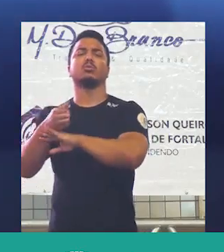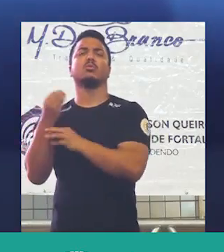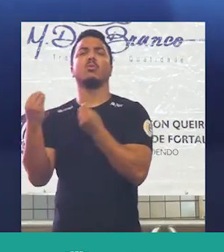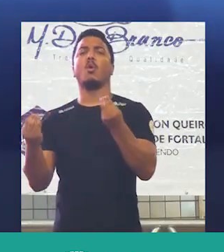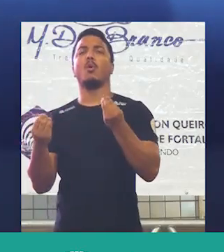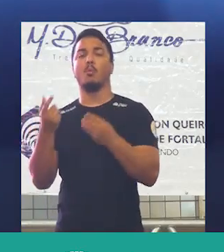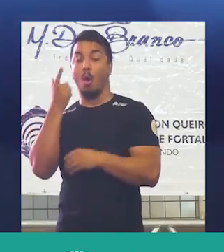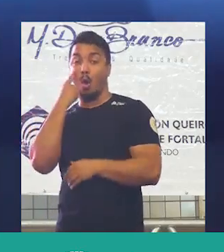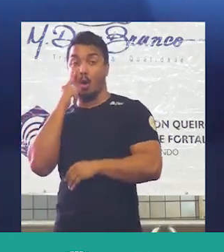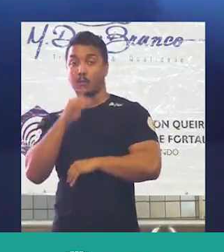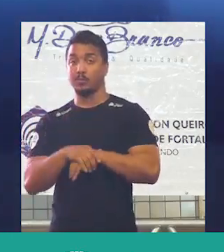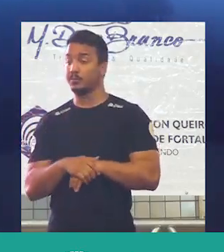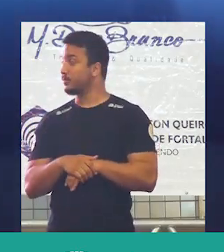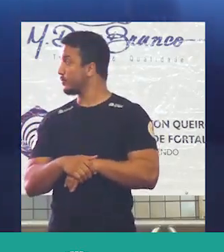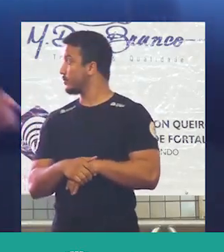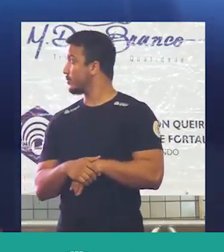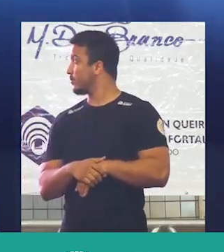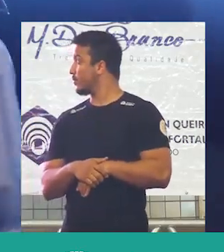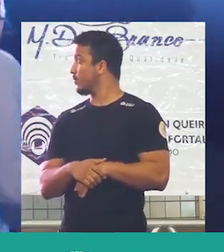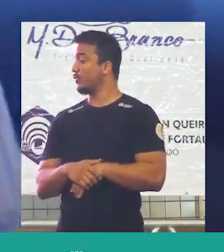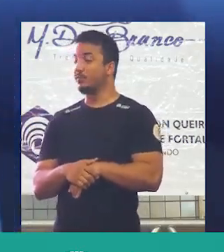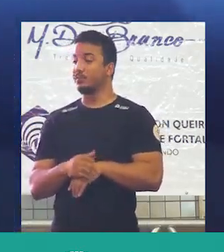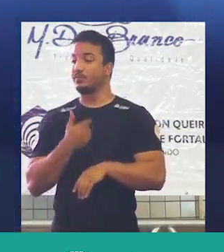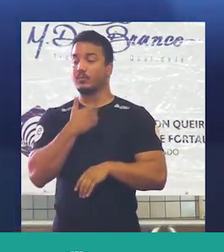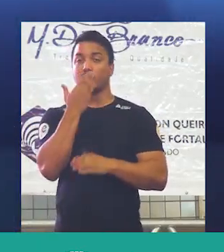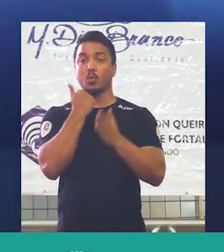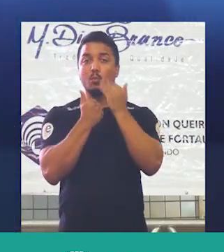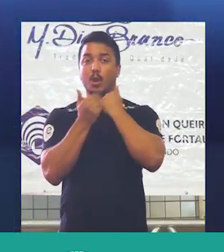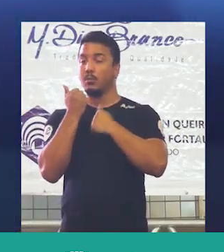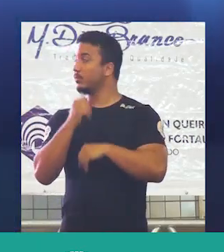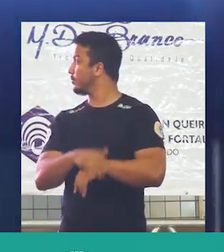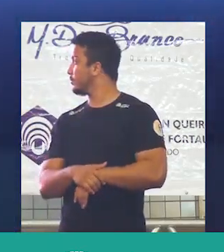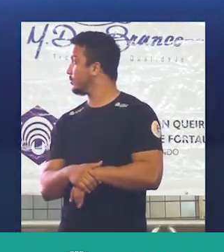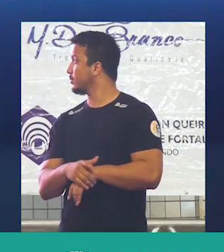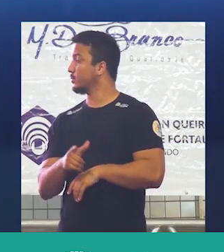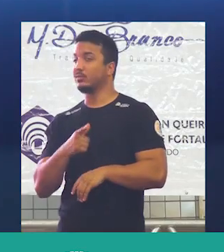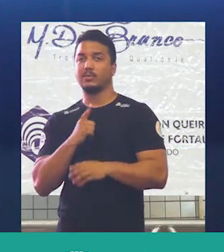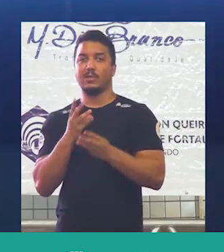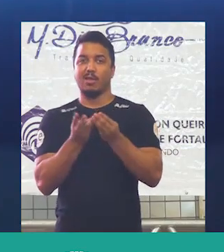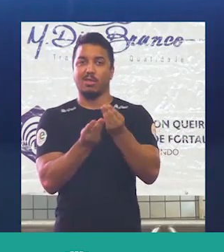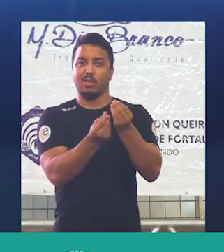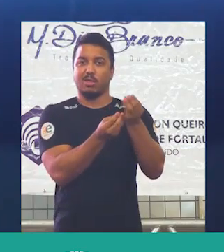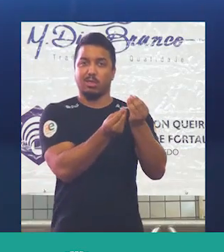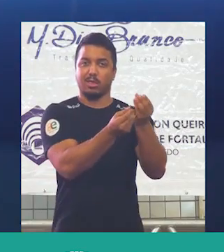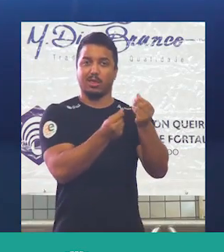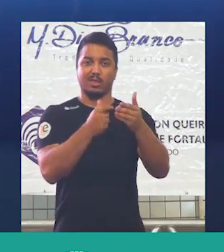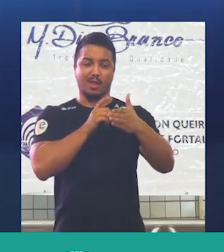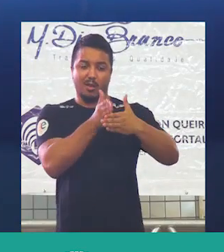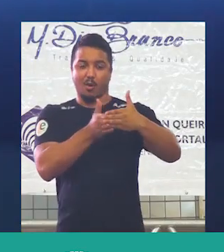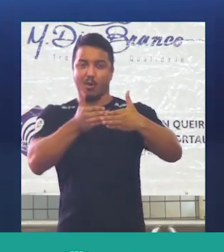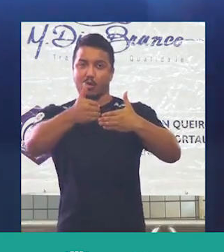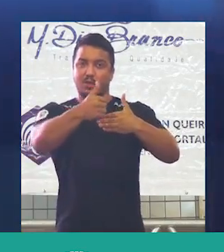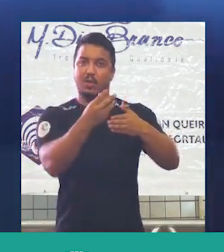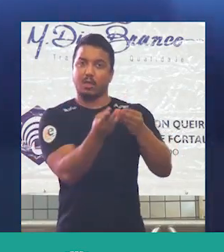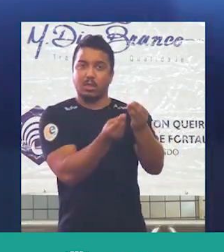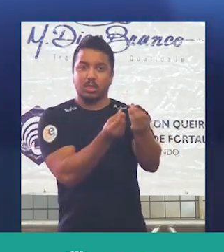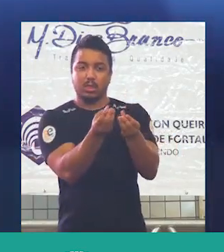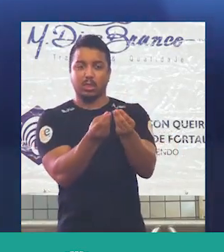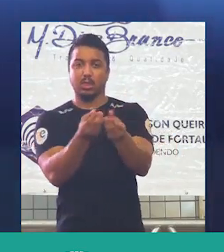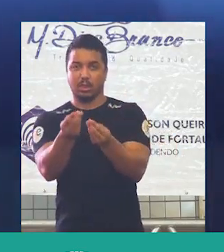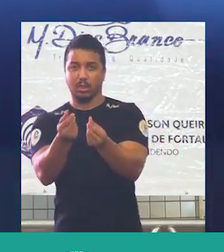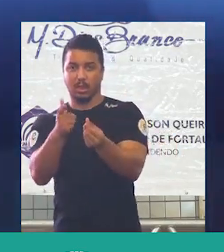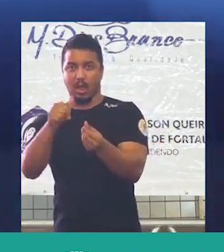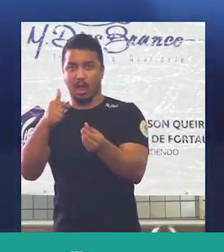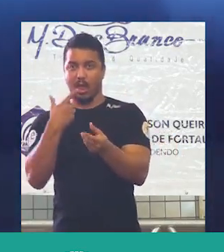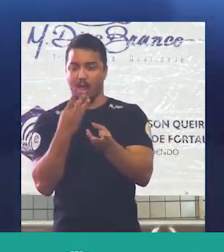nessa. Meu filho, quando você comeu aqui o bolo, ó, não ficaram aqui uns pedacinhos, umas migalhas, não ficaram?